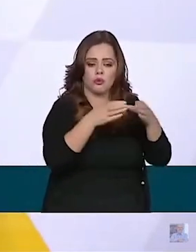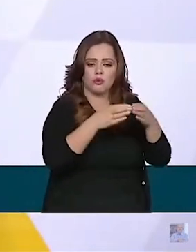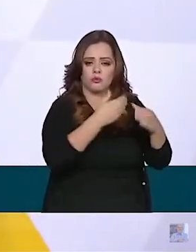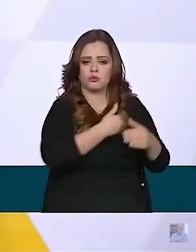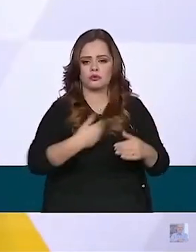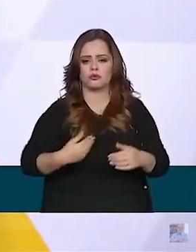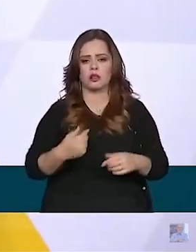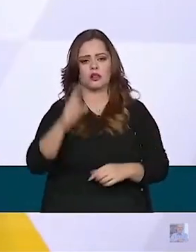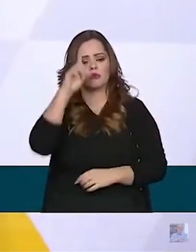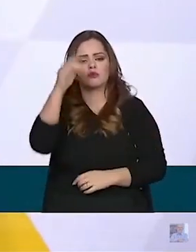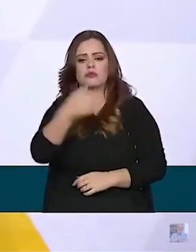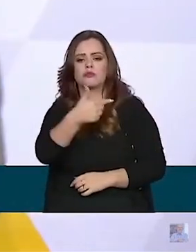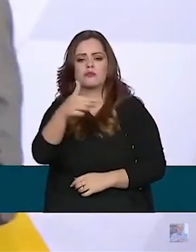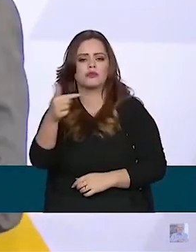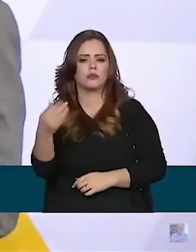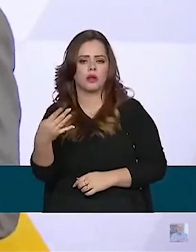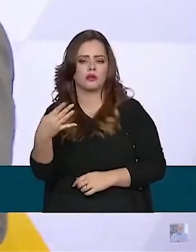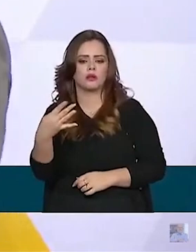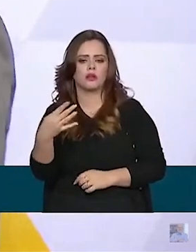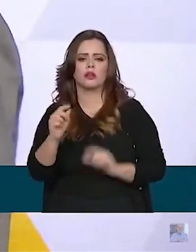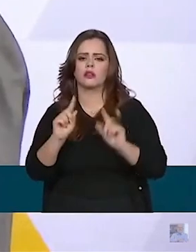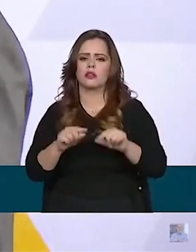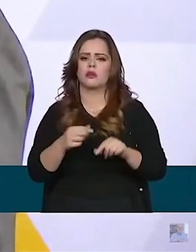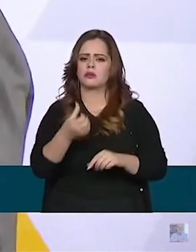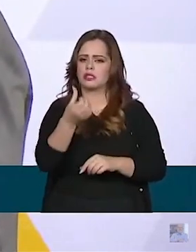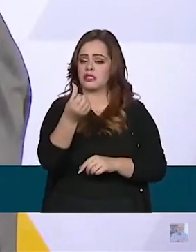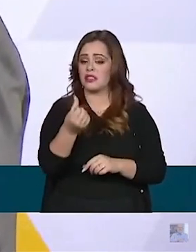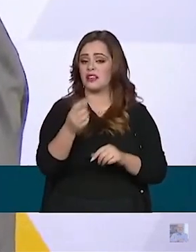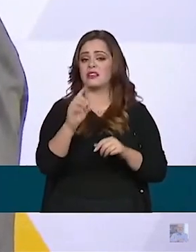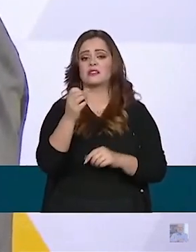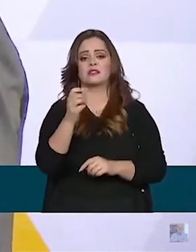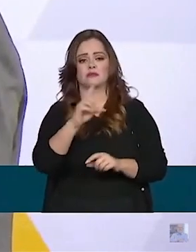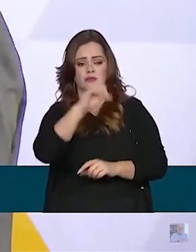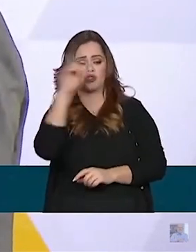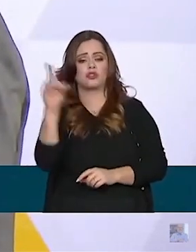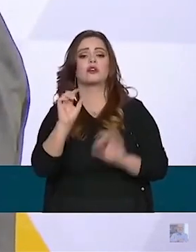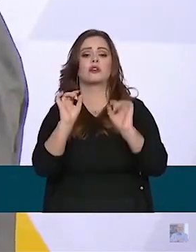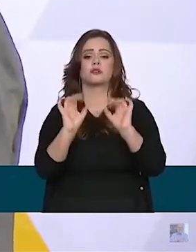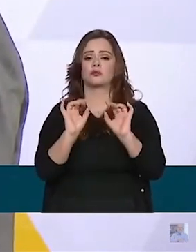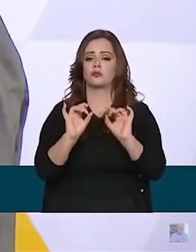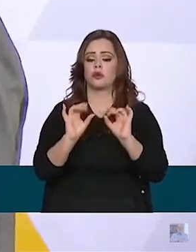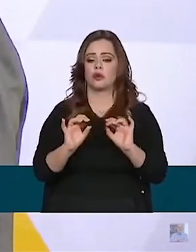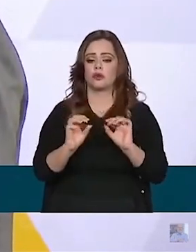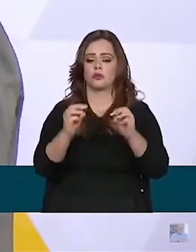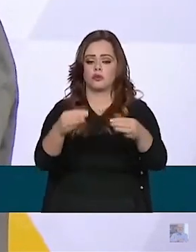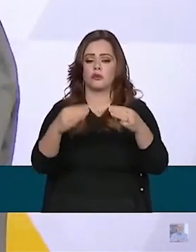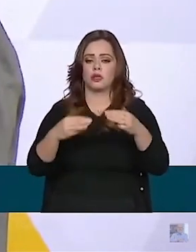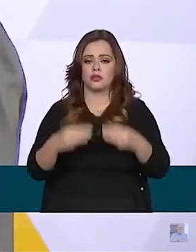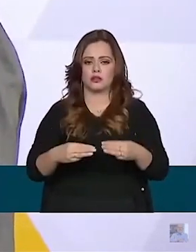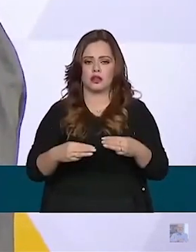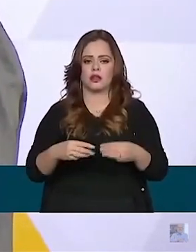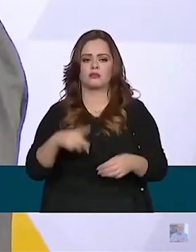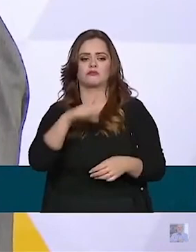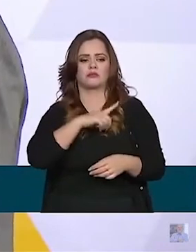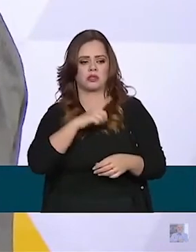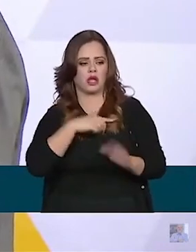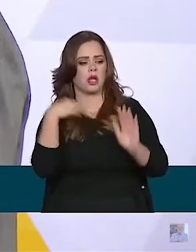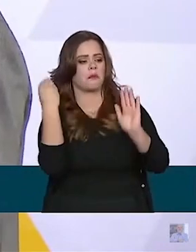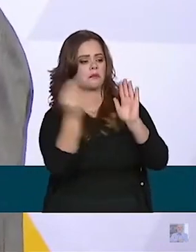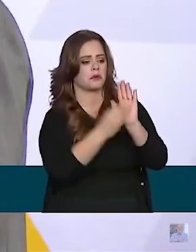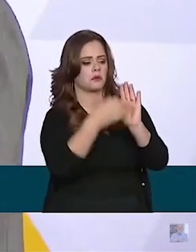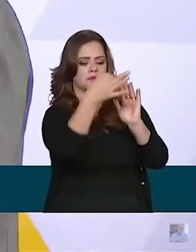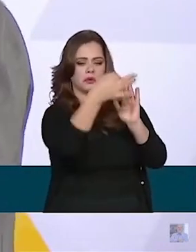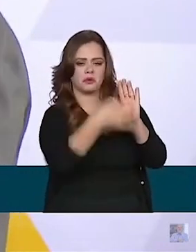dia 24. Significa que faz 6 dias apenas que os ministérios estão concluídos e